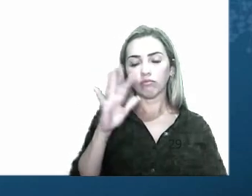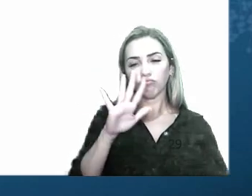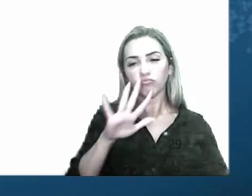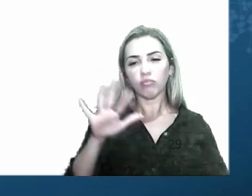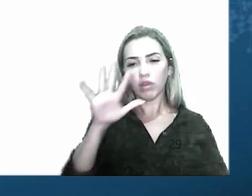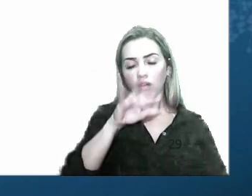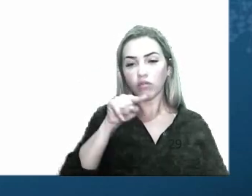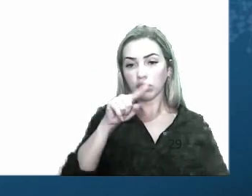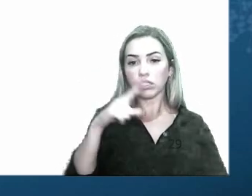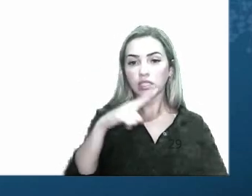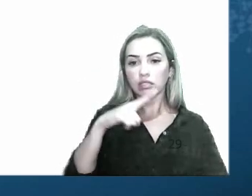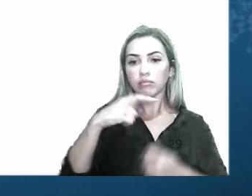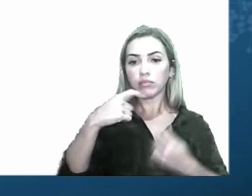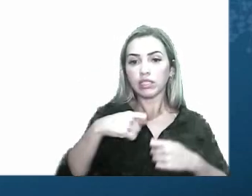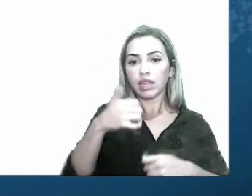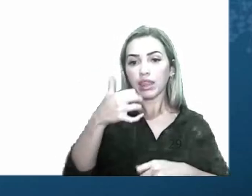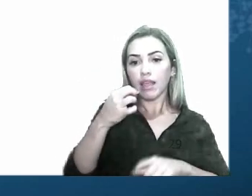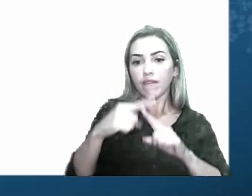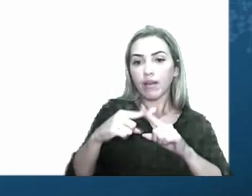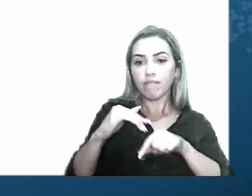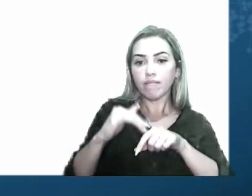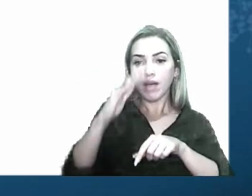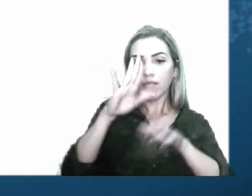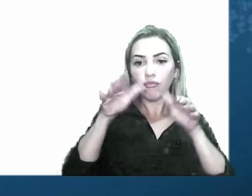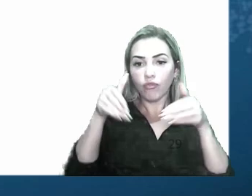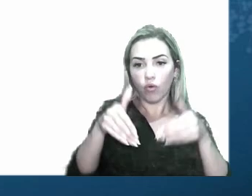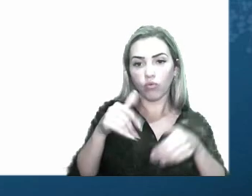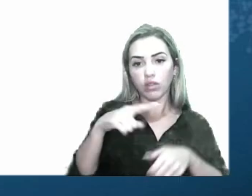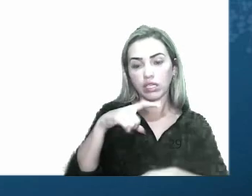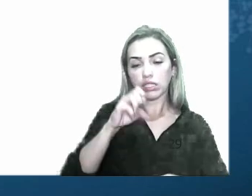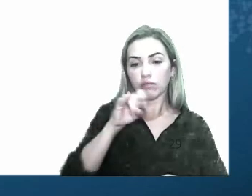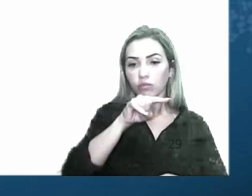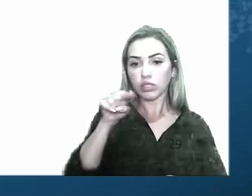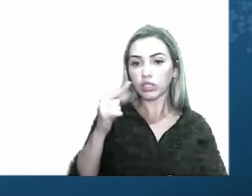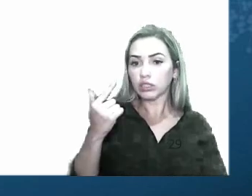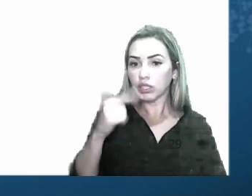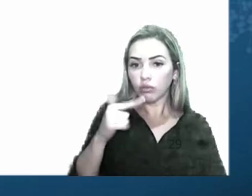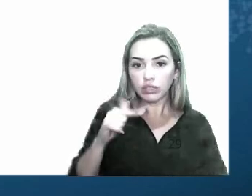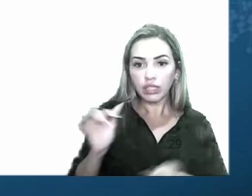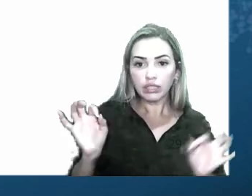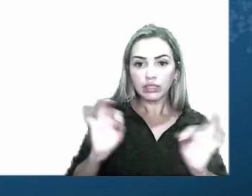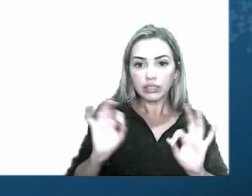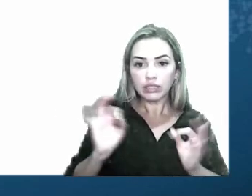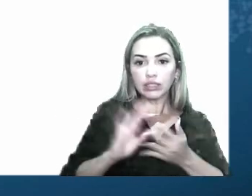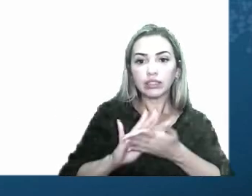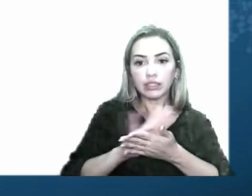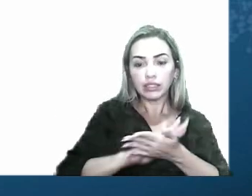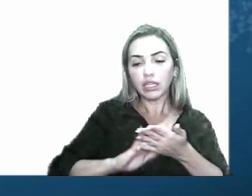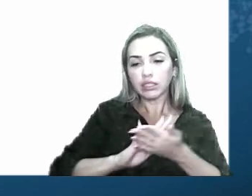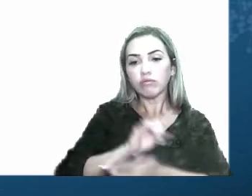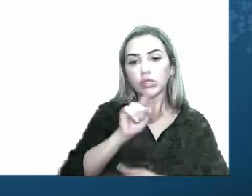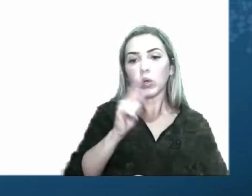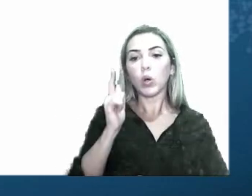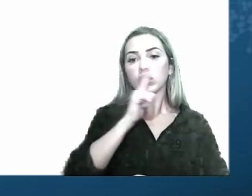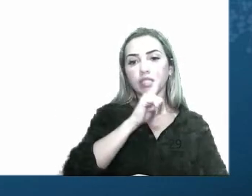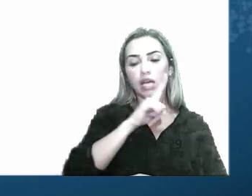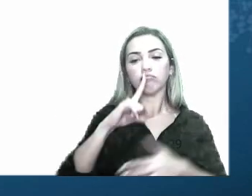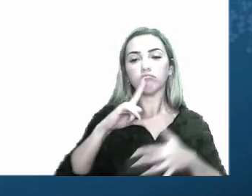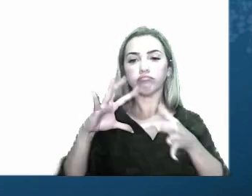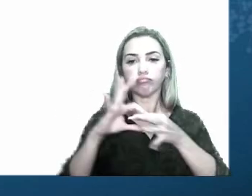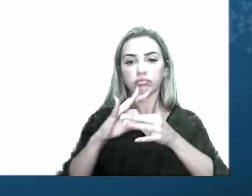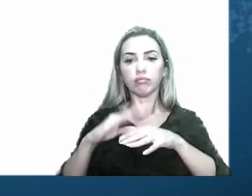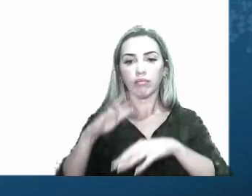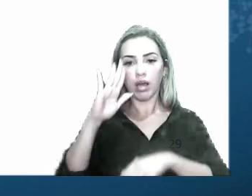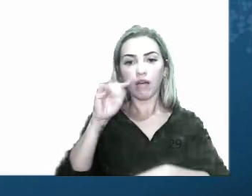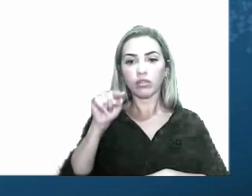tem que concentrar cerca de 10 vezes, mas isso é muito bom. Quando você não tem que concentrar muito, então você consegue muita agregação, ou